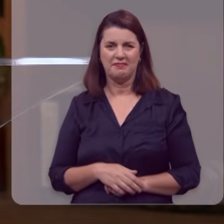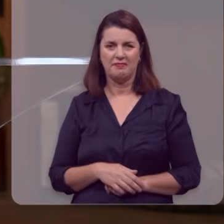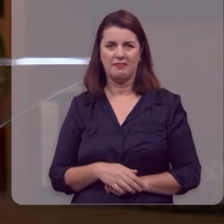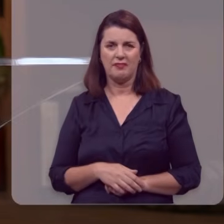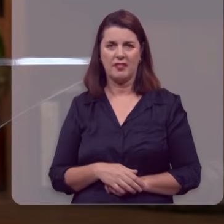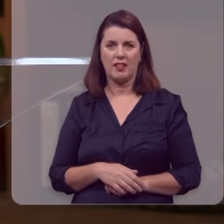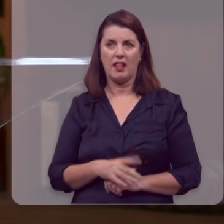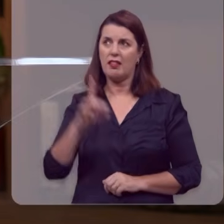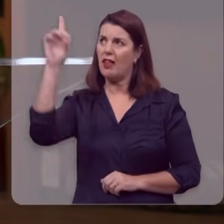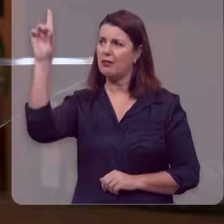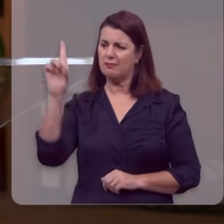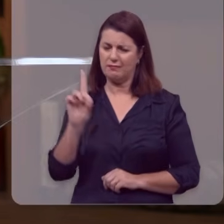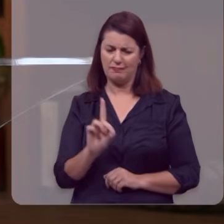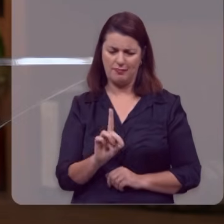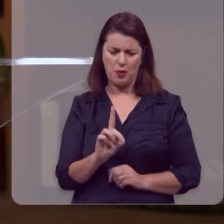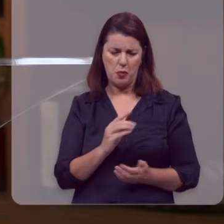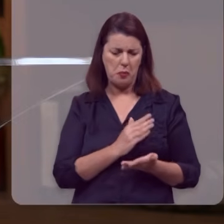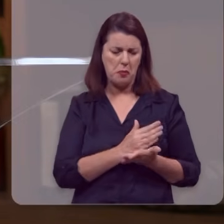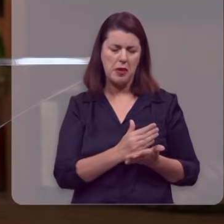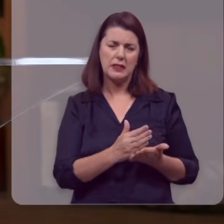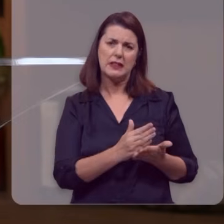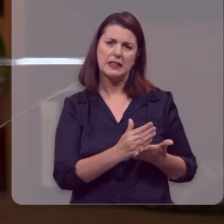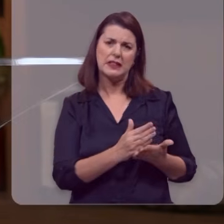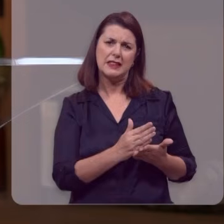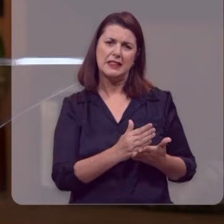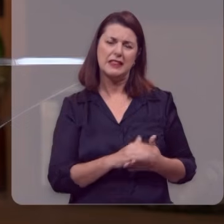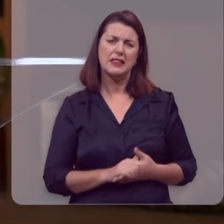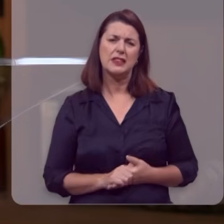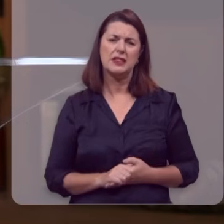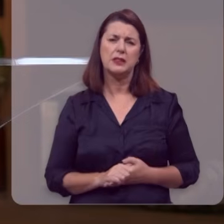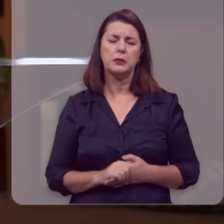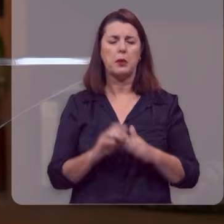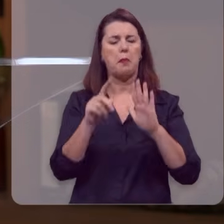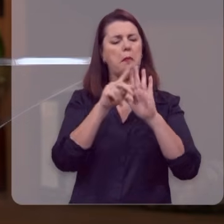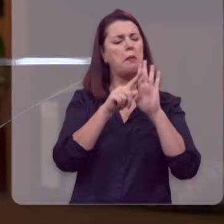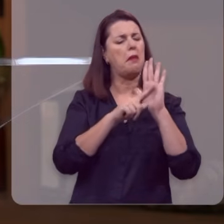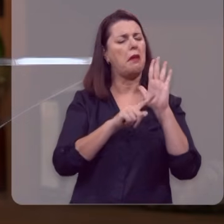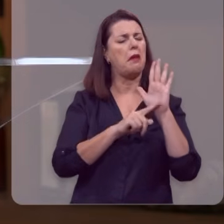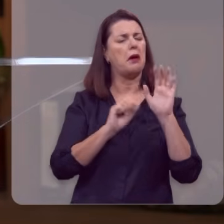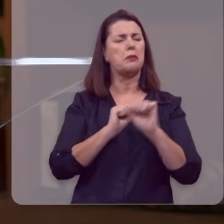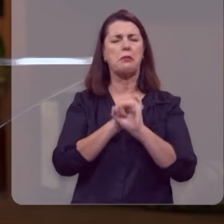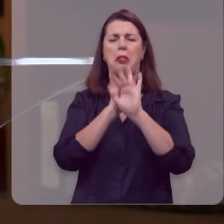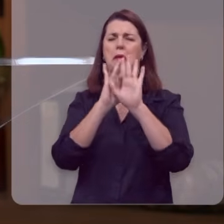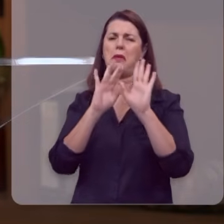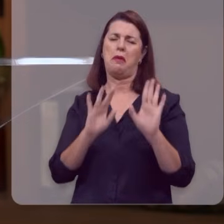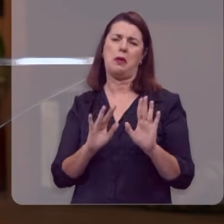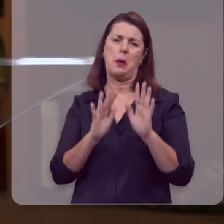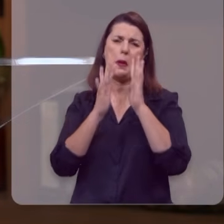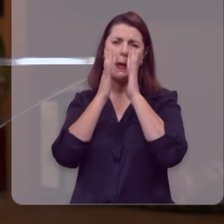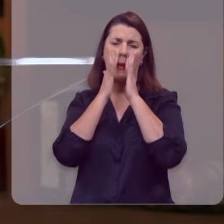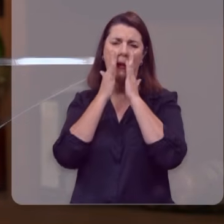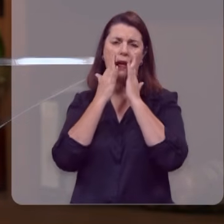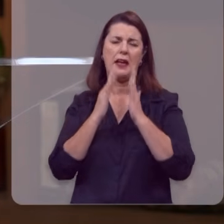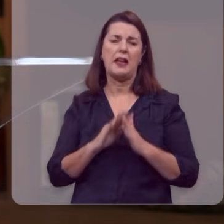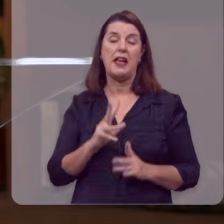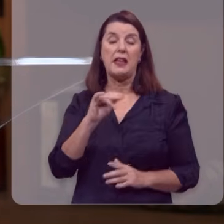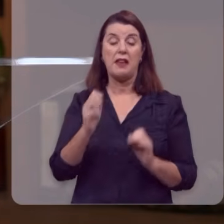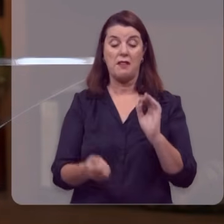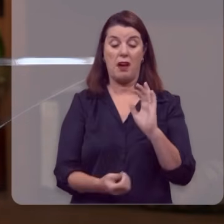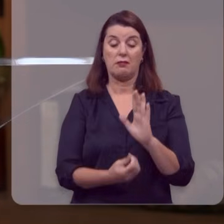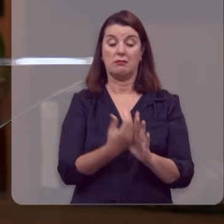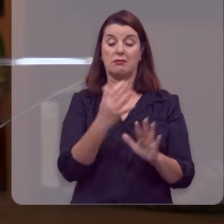E está Deus aqui começando um plano glorioso que vai se